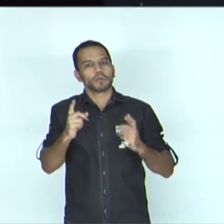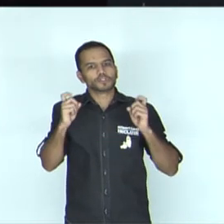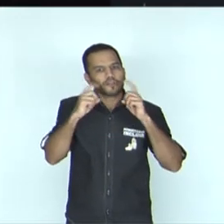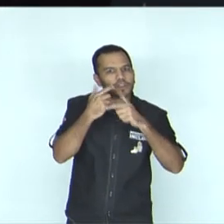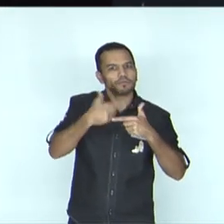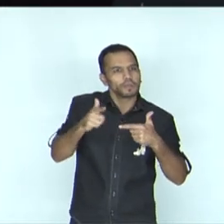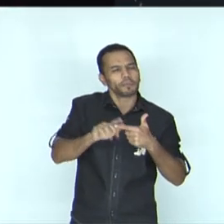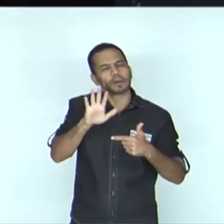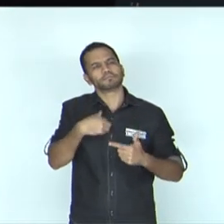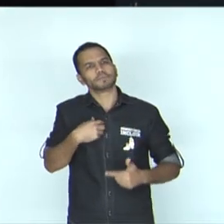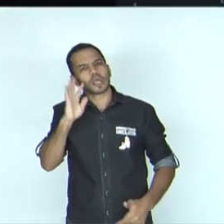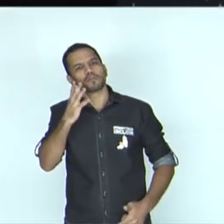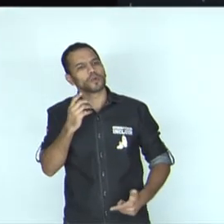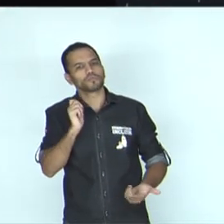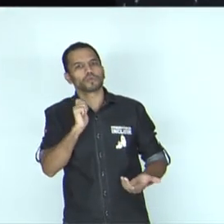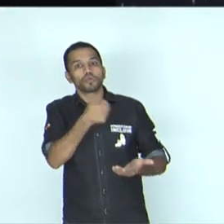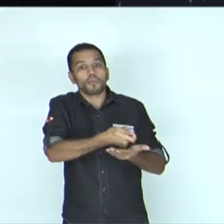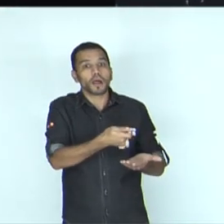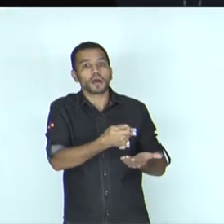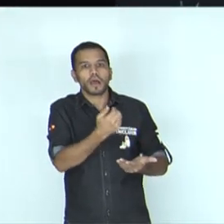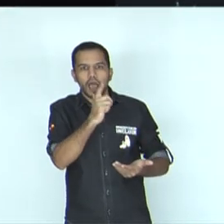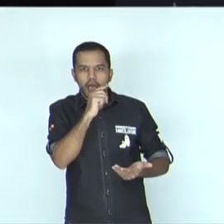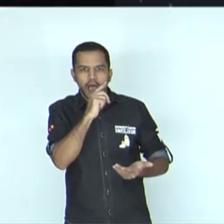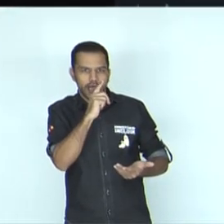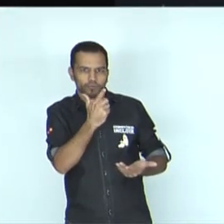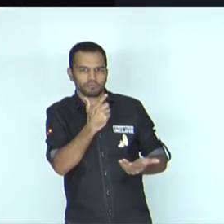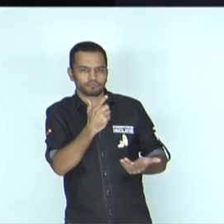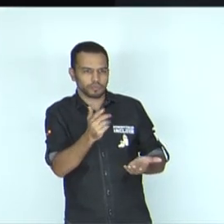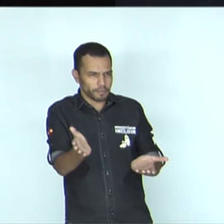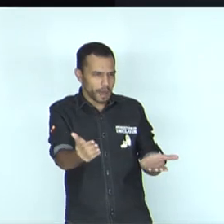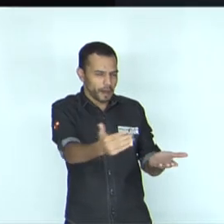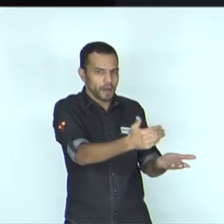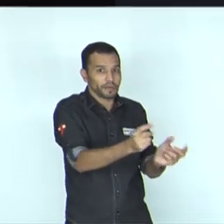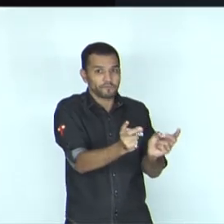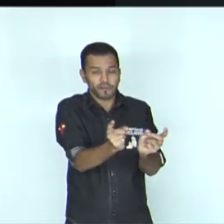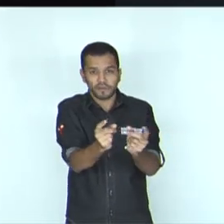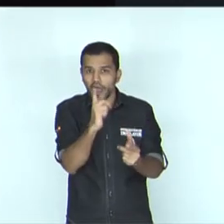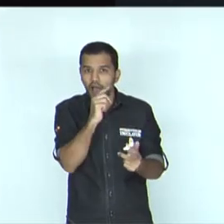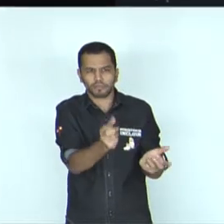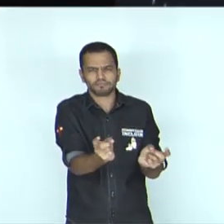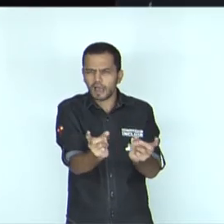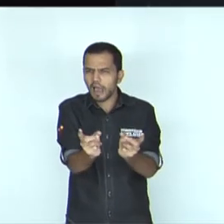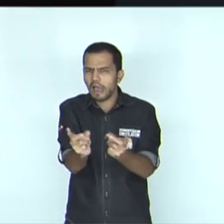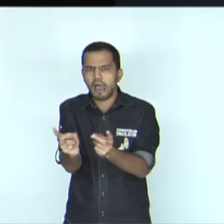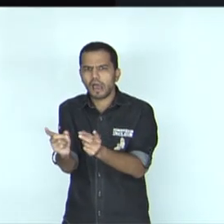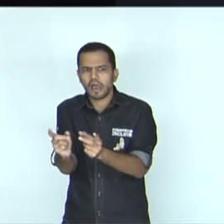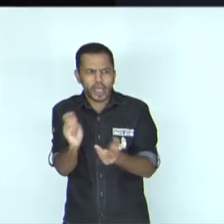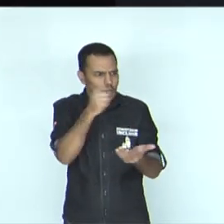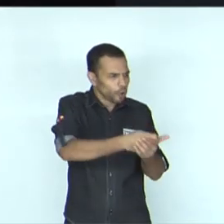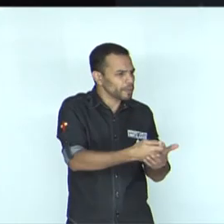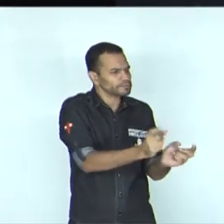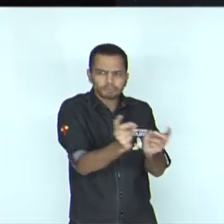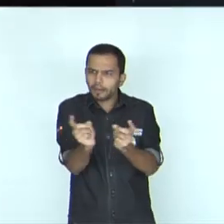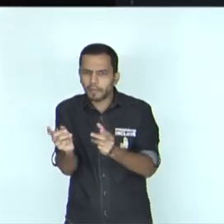lá e comprou umas águas minerais e foi vender. E foi vender água mineral e foi lá e comprou de volta, e ali ele